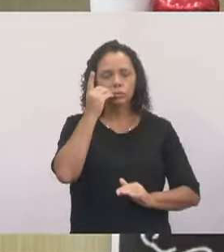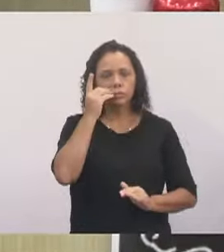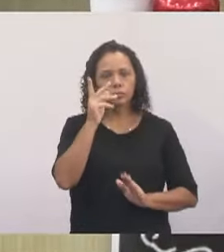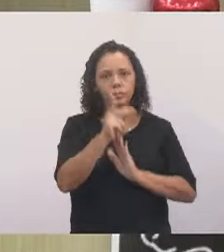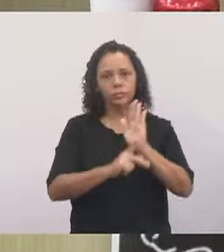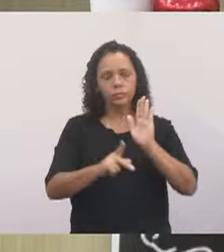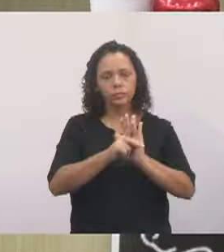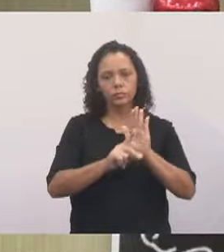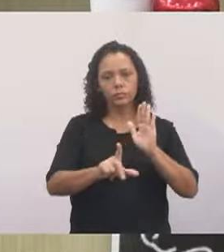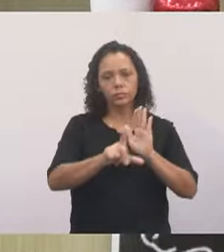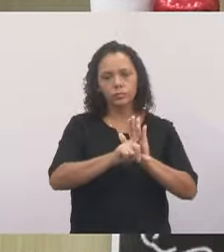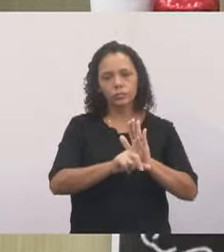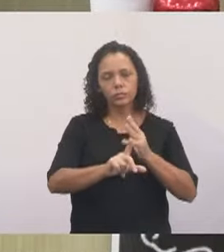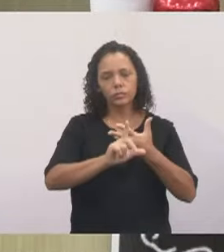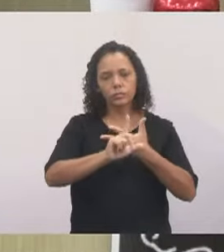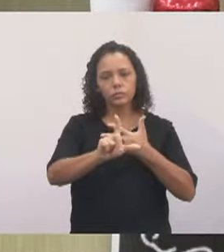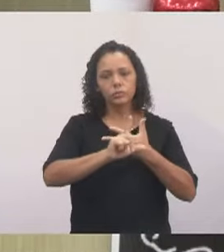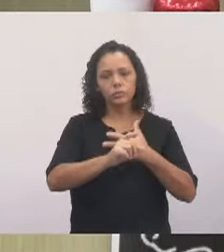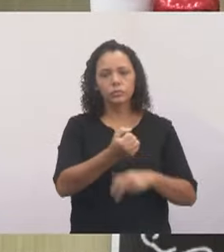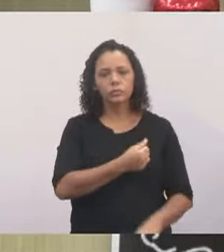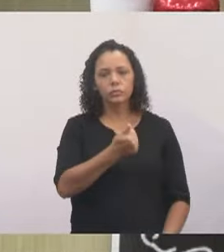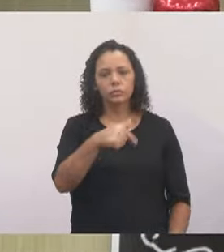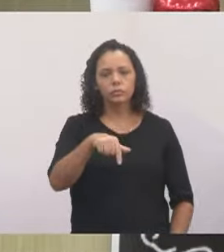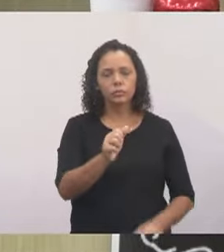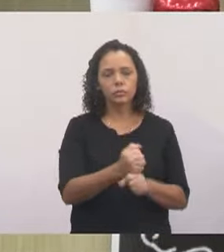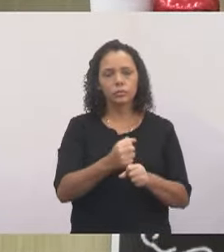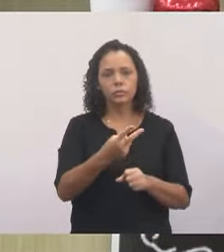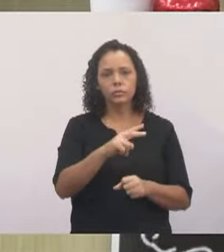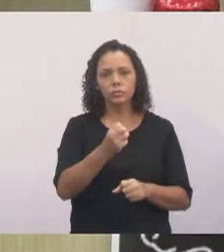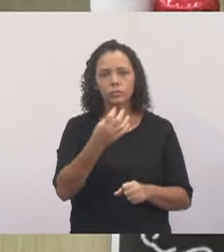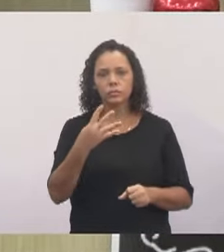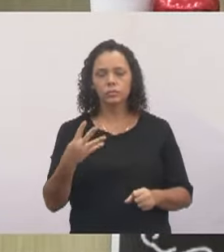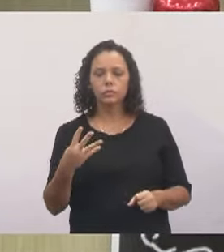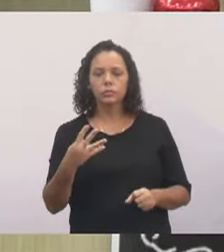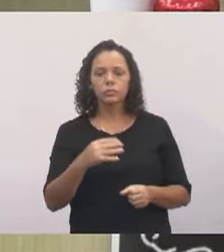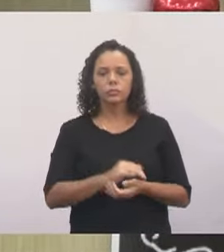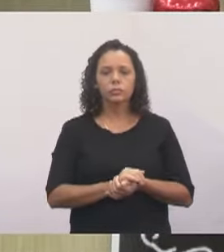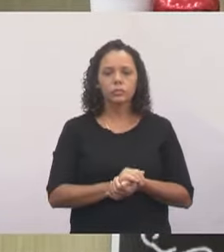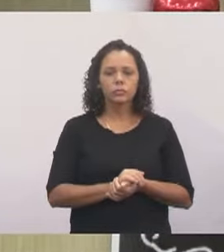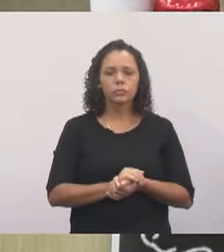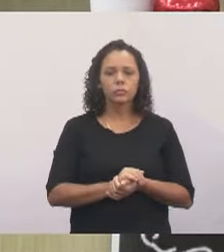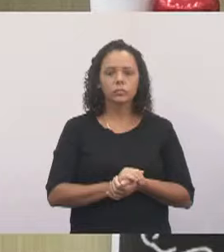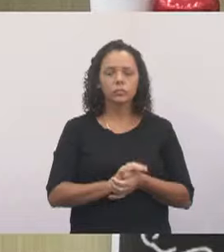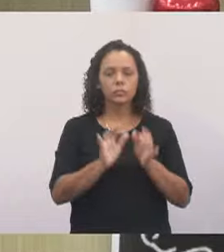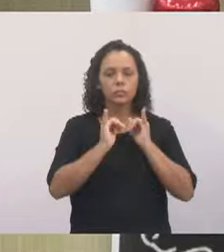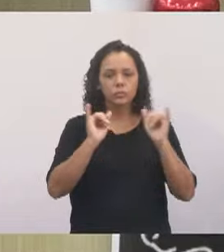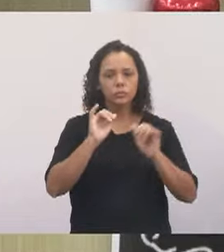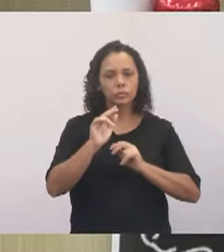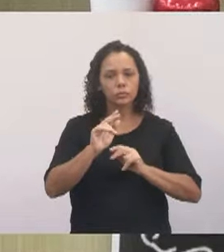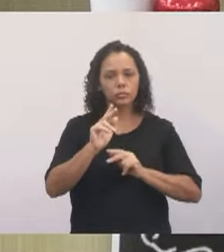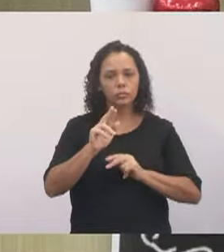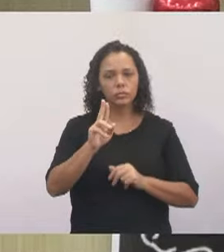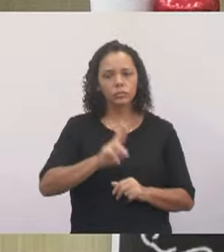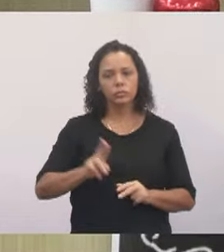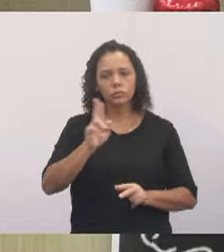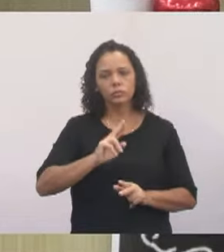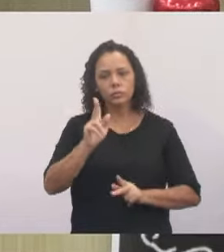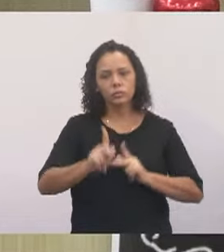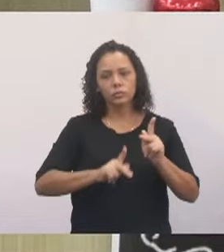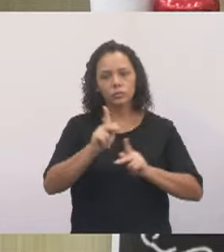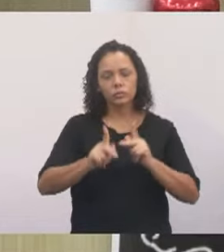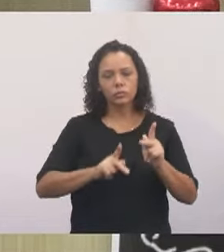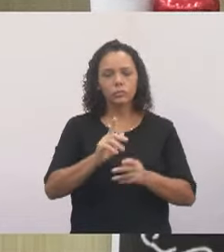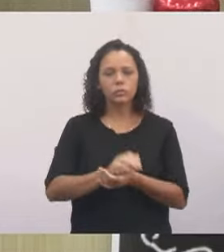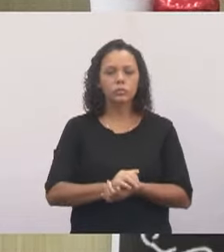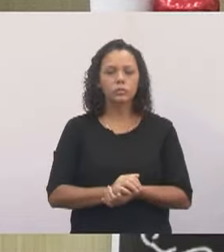Projeto de lei do Legislativo, número 17/2024. Declaro de utilidade pública a Organização Social Pro